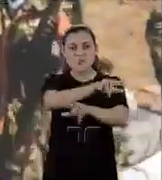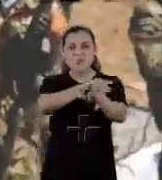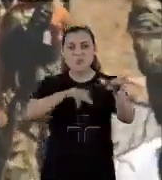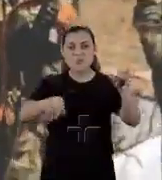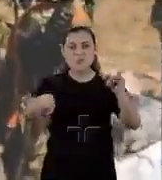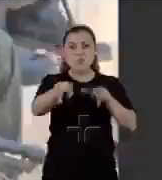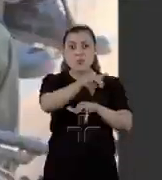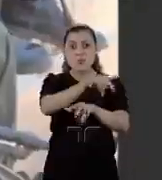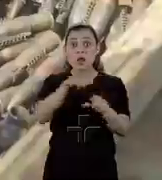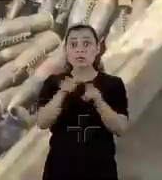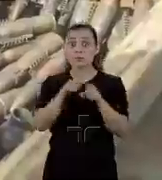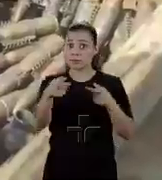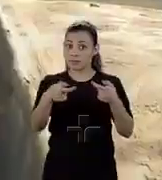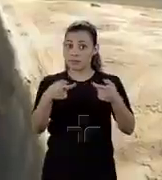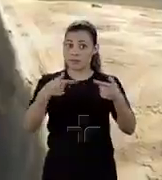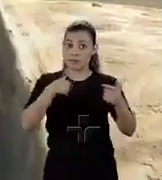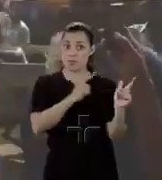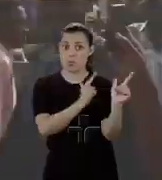conflitos armados.